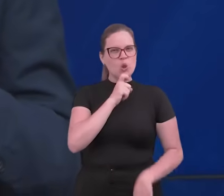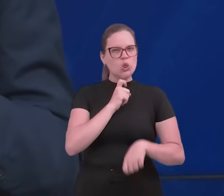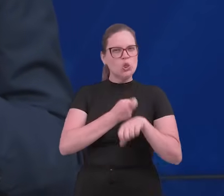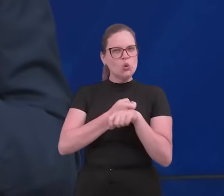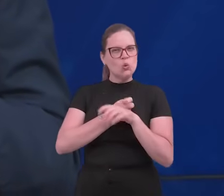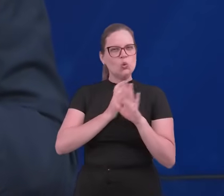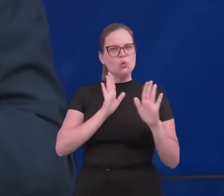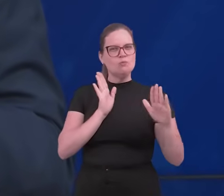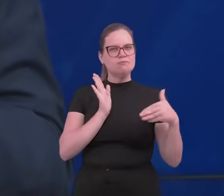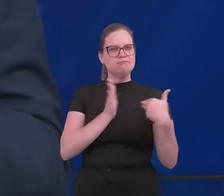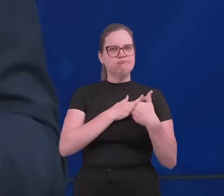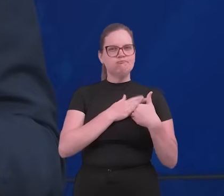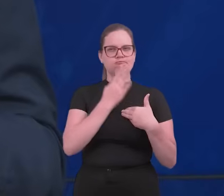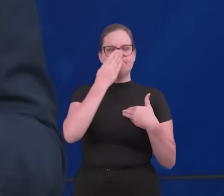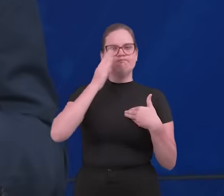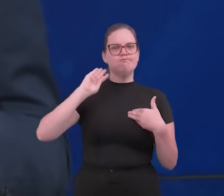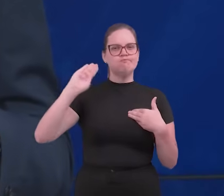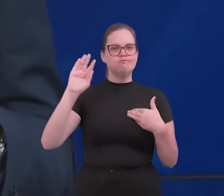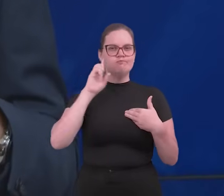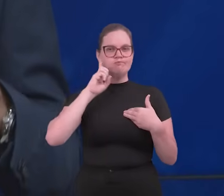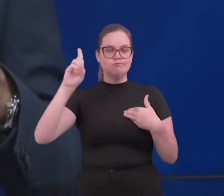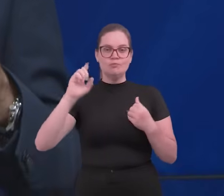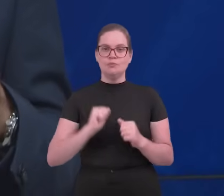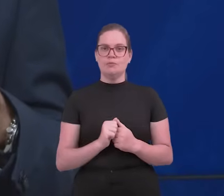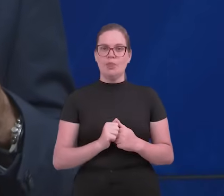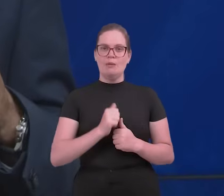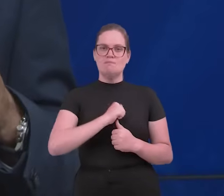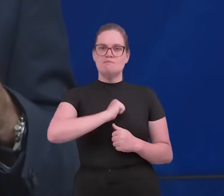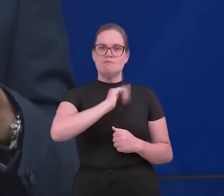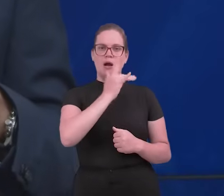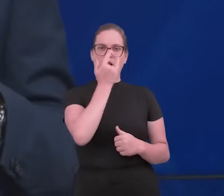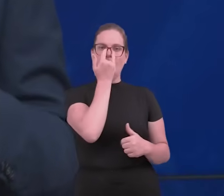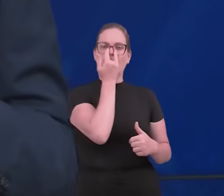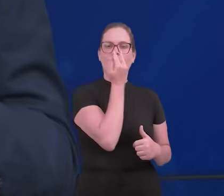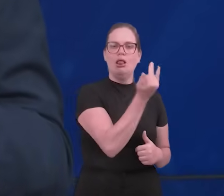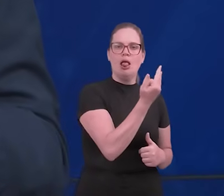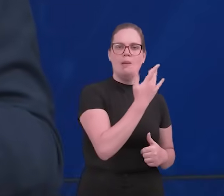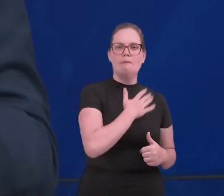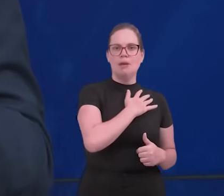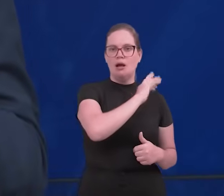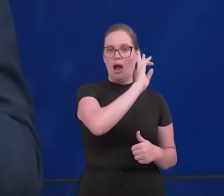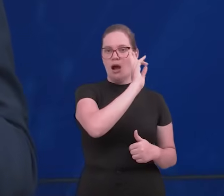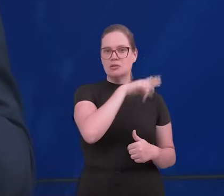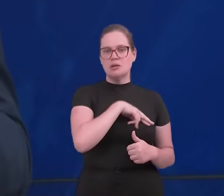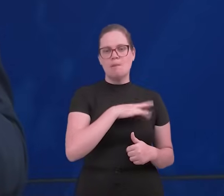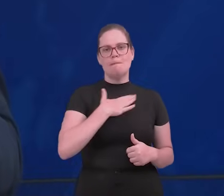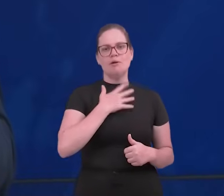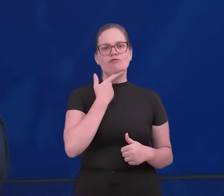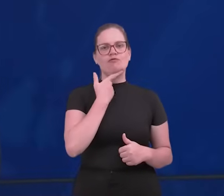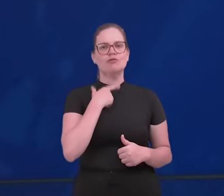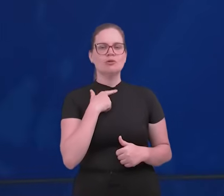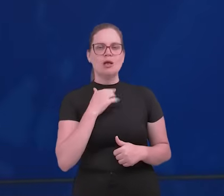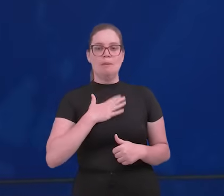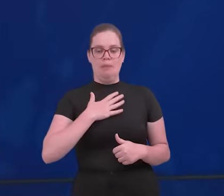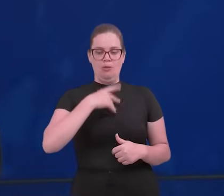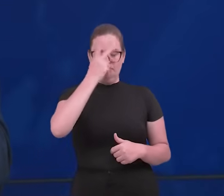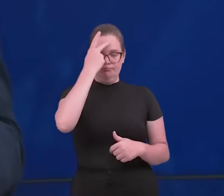com que trata as coisas de Deus, ao dar lugar às razões da própria carne.